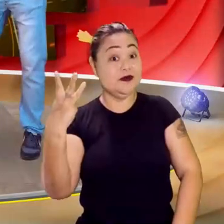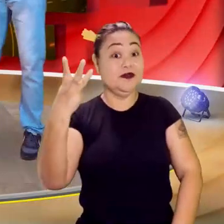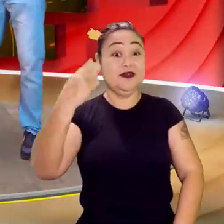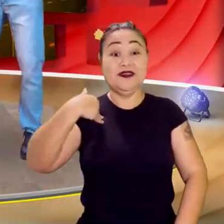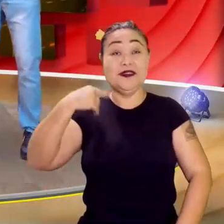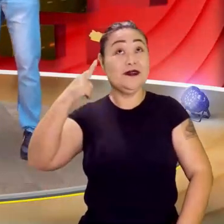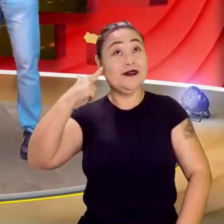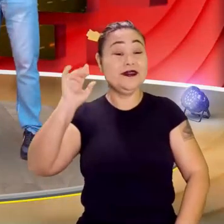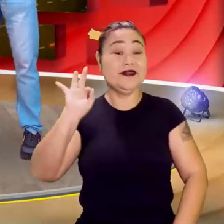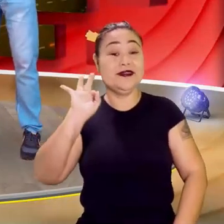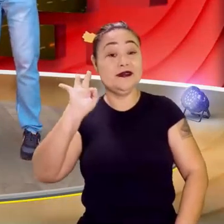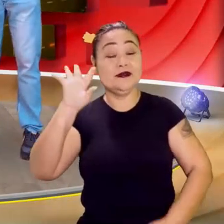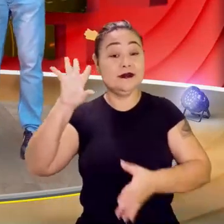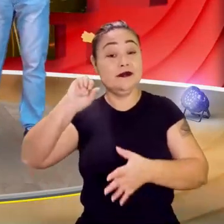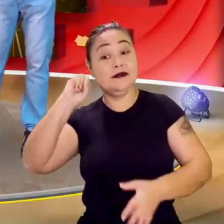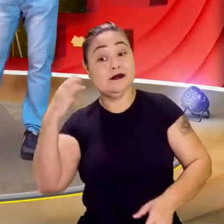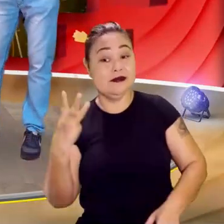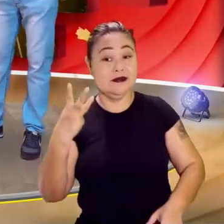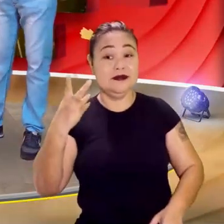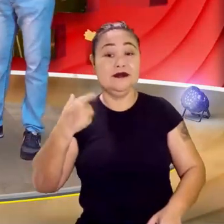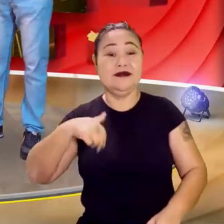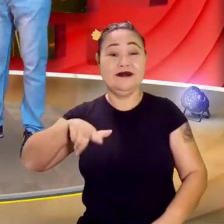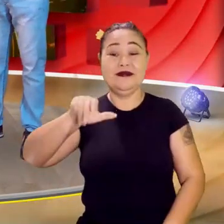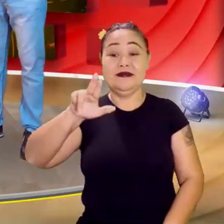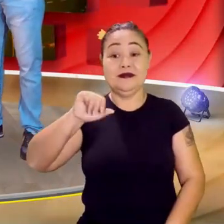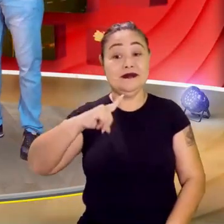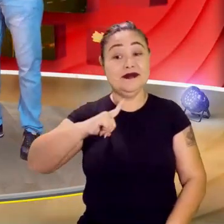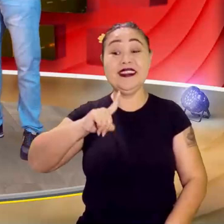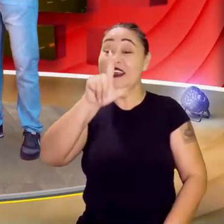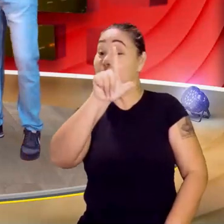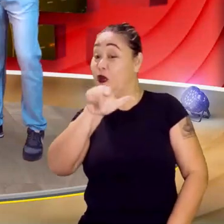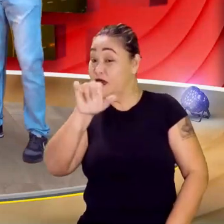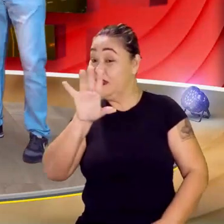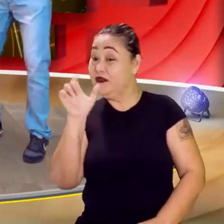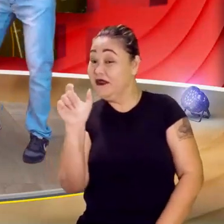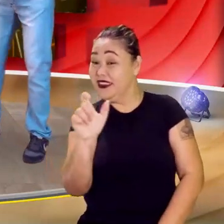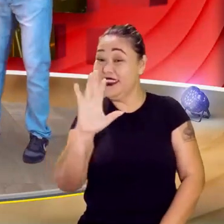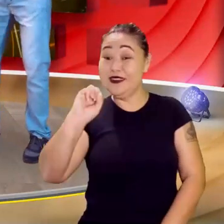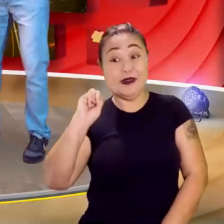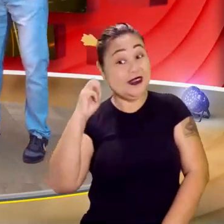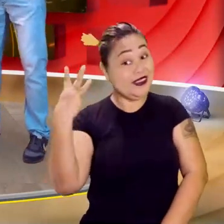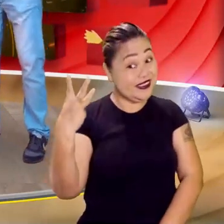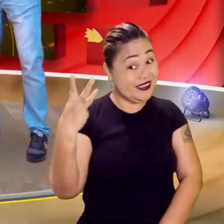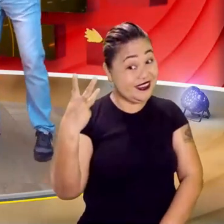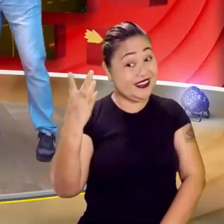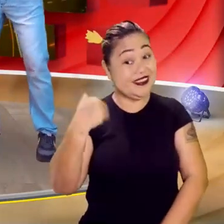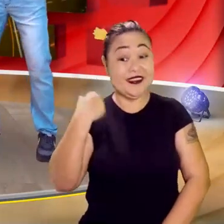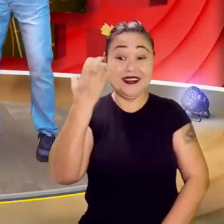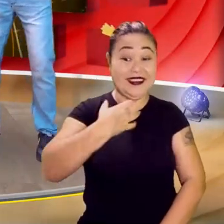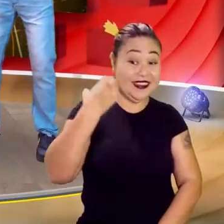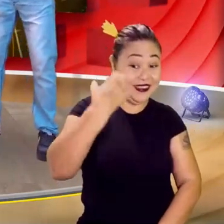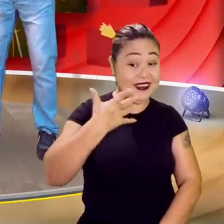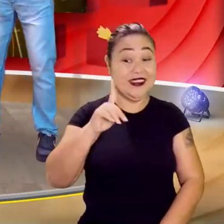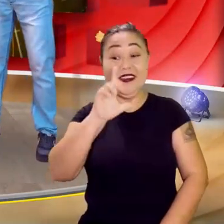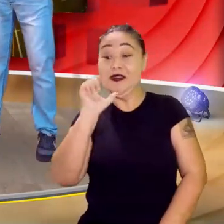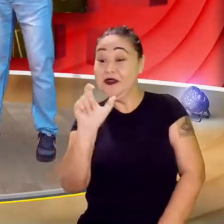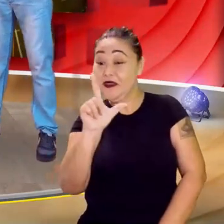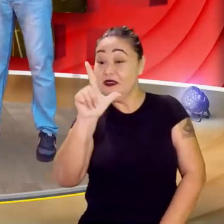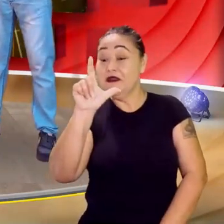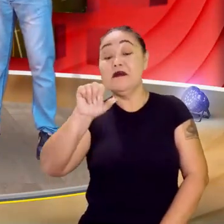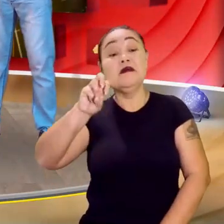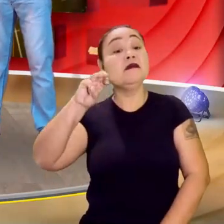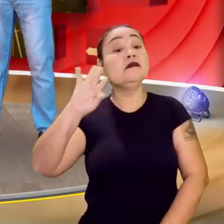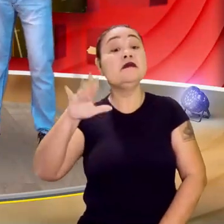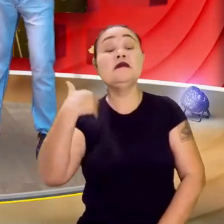música. Uma música com show. Lucy, a palavra é show. Lucy, cante a música. A palavra é